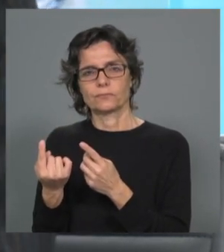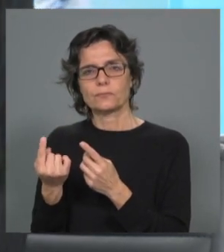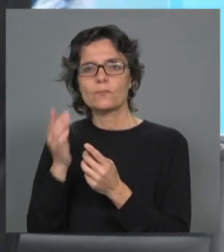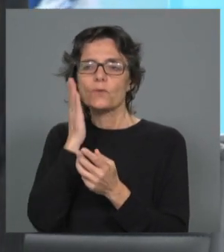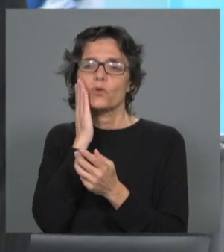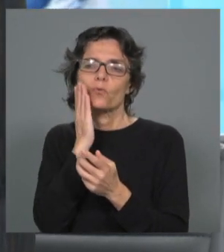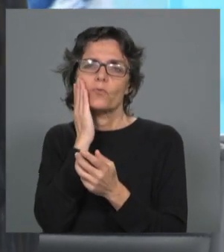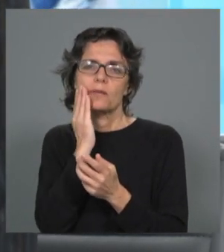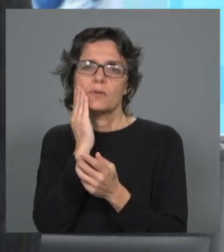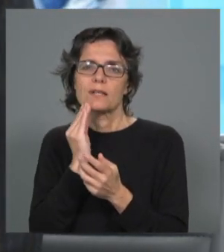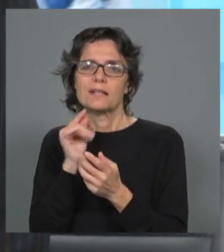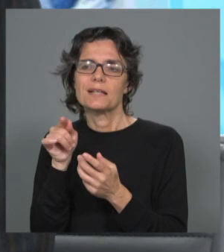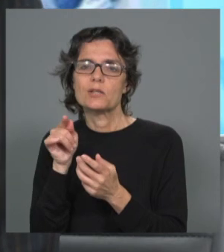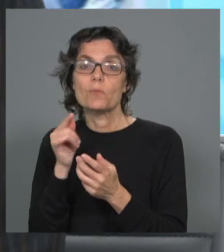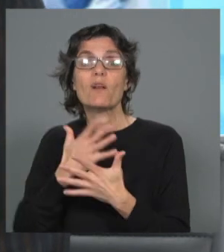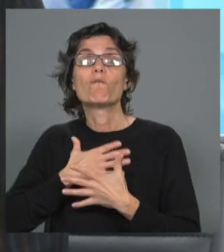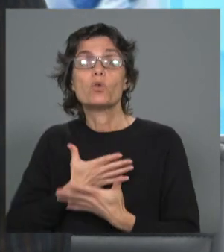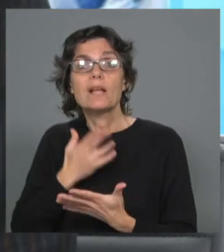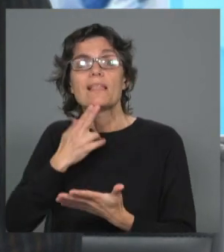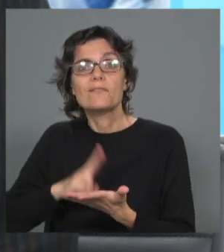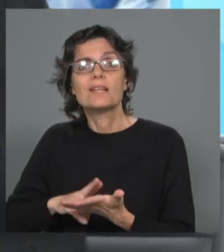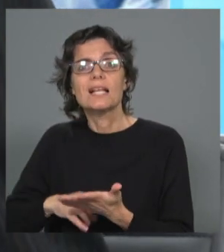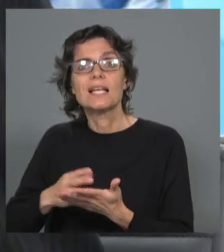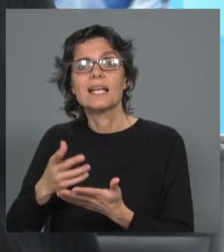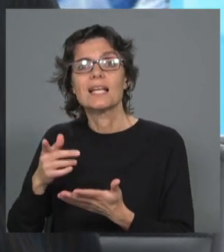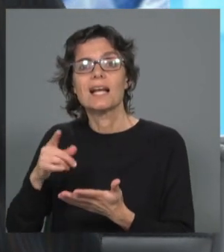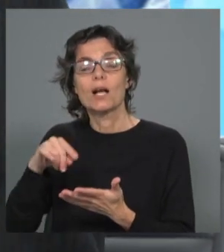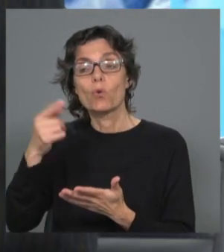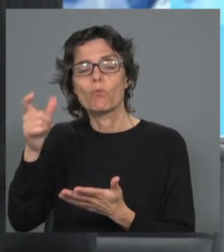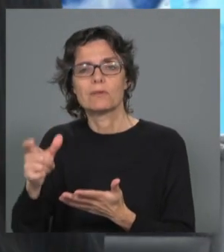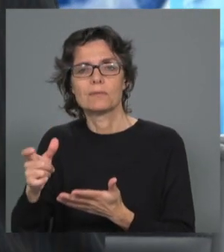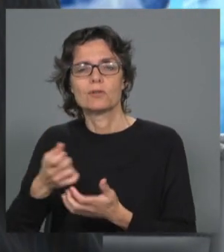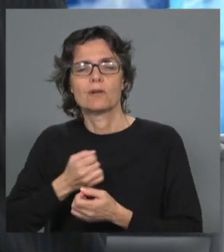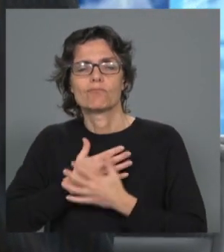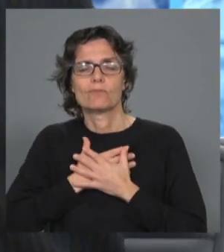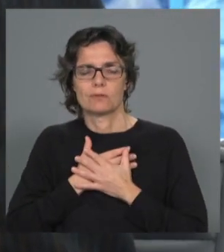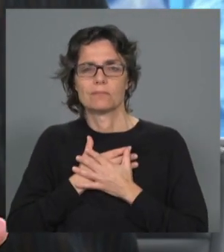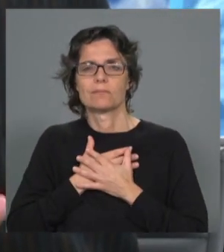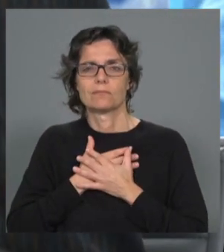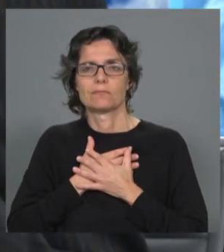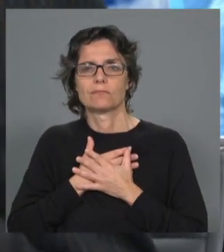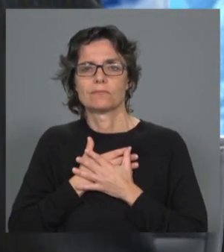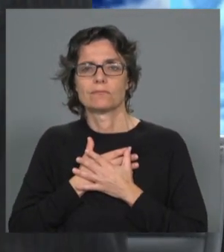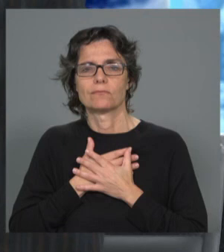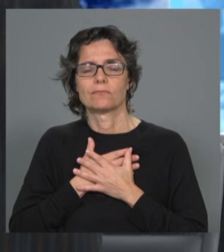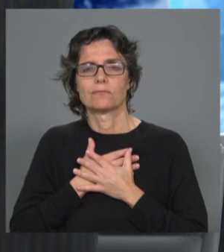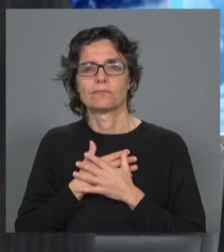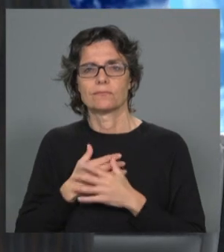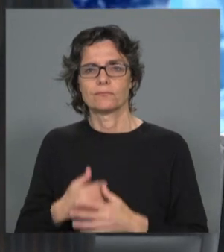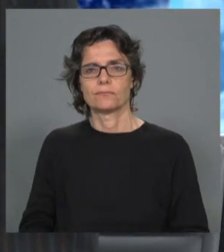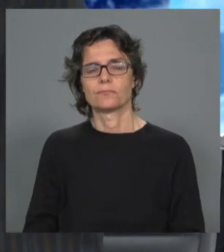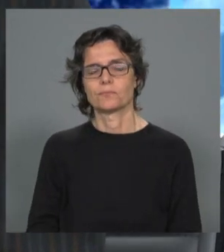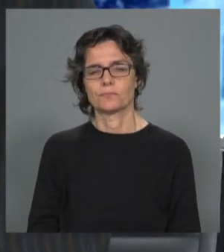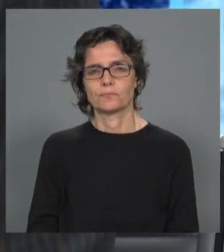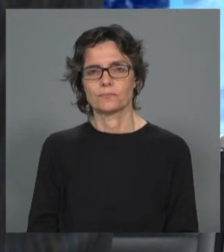de proximidade e um valor que pode não ter exatamente o mesmo gesto se não houver por detrás tudo